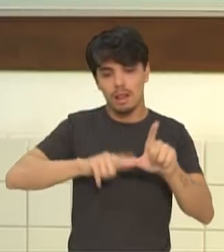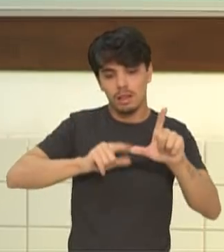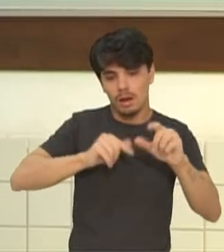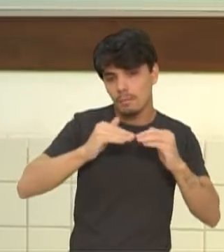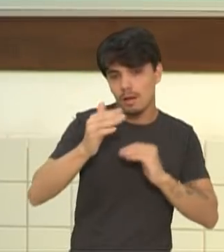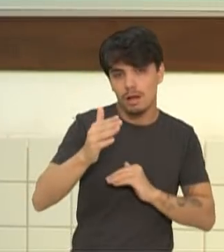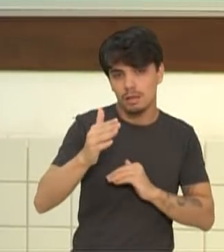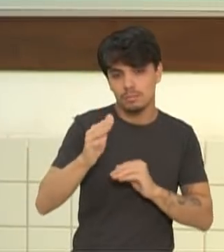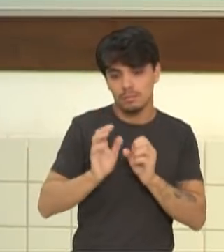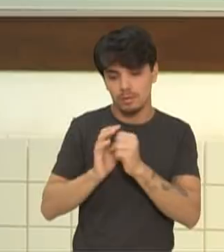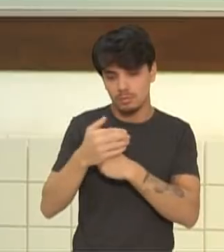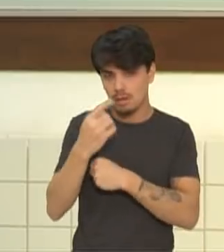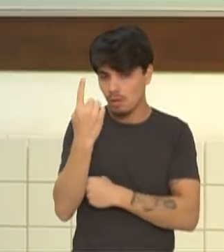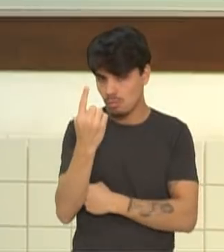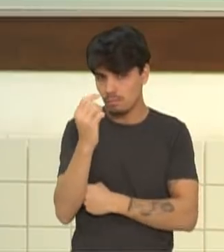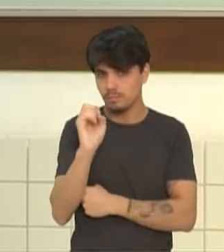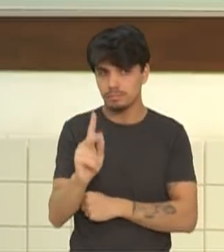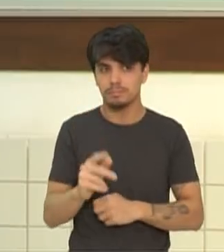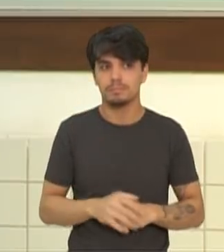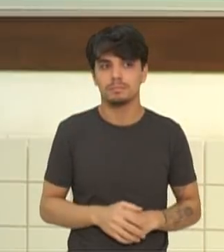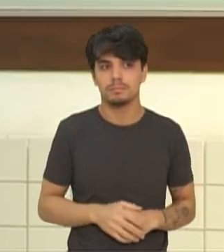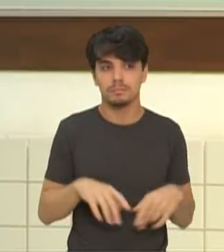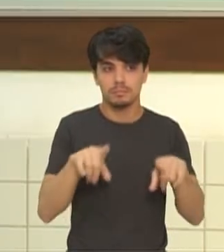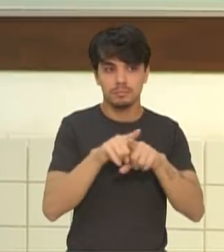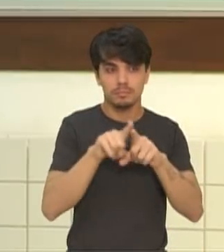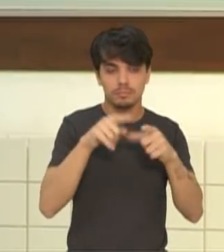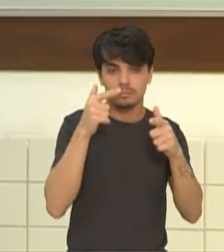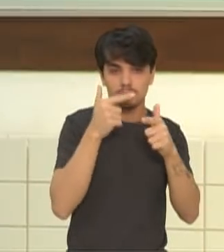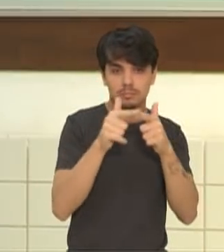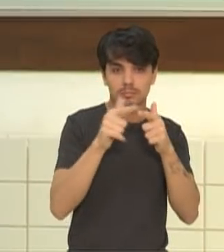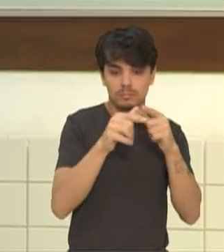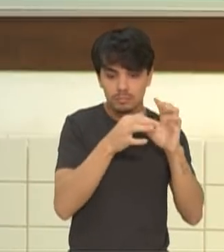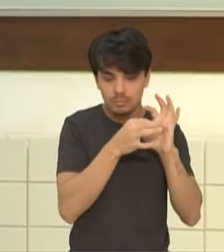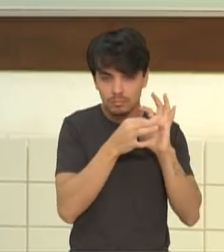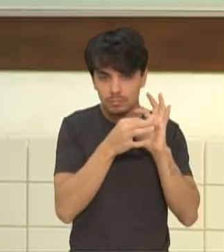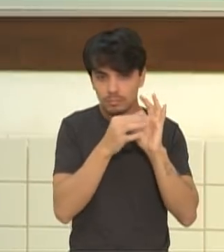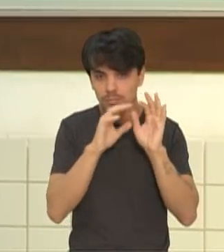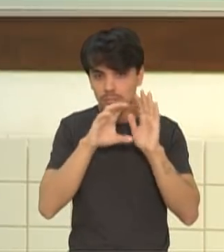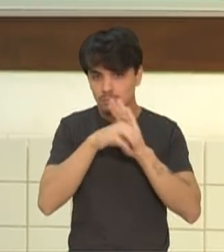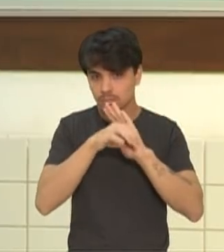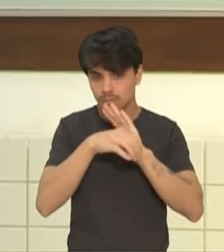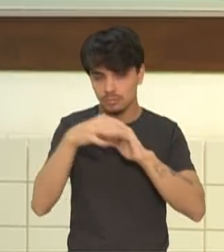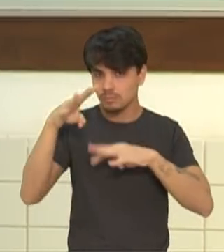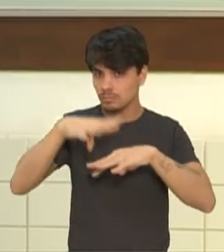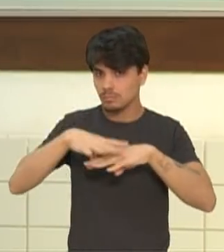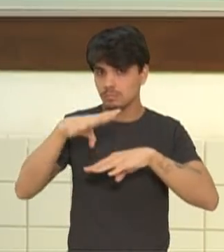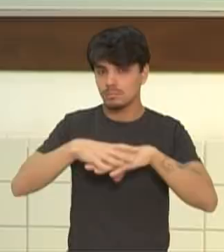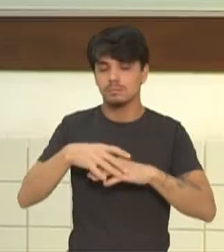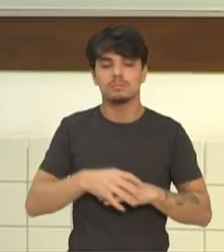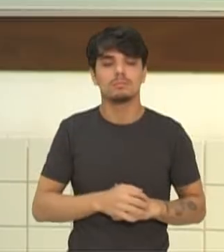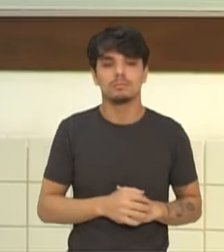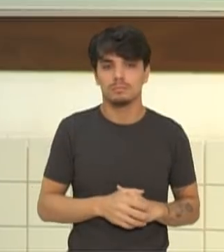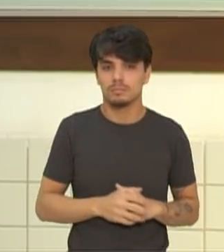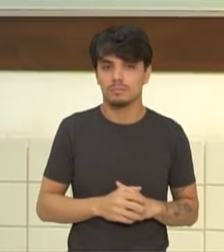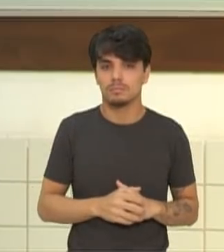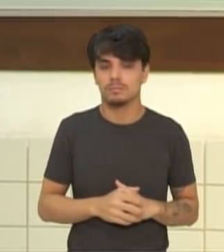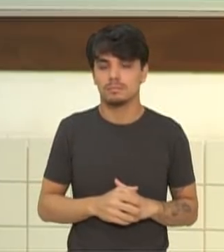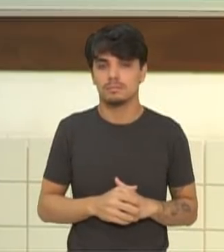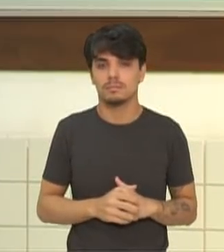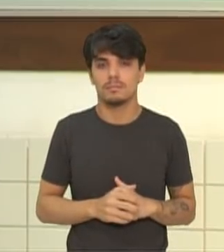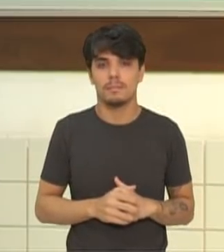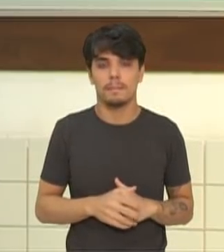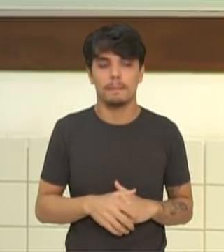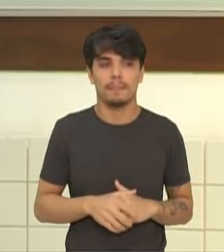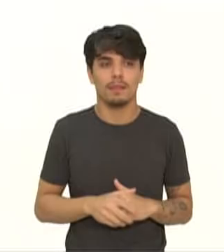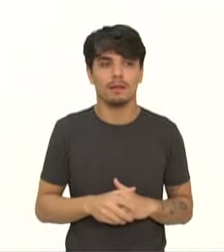uma incógnita, certo? E vamos resolver problemas e conceitos matemáticos, tá bom?